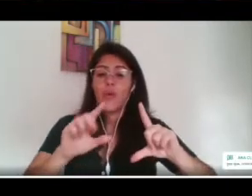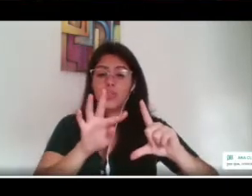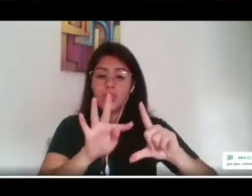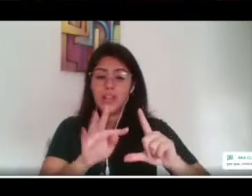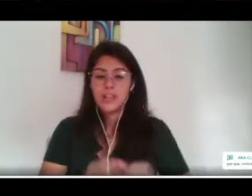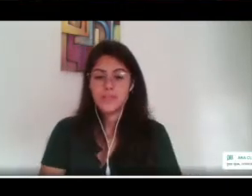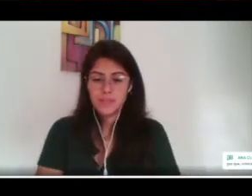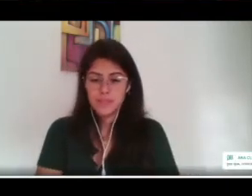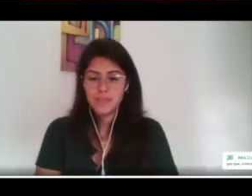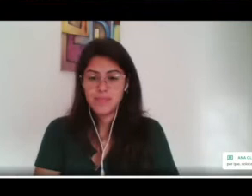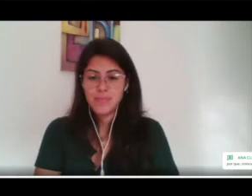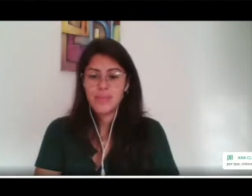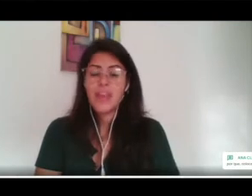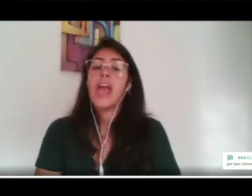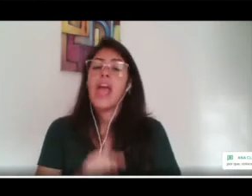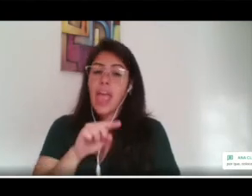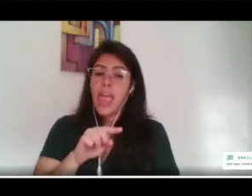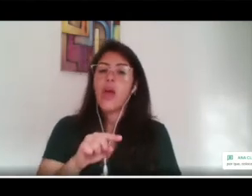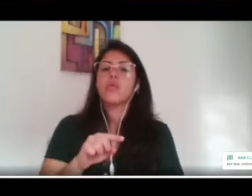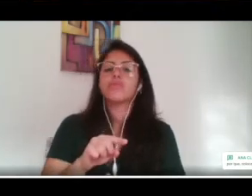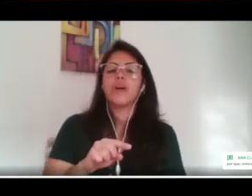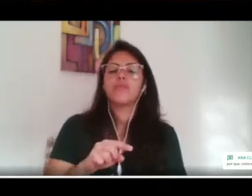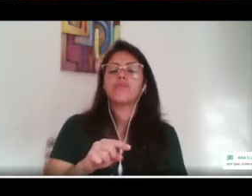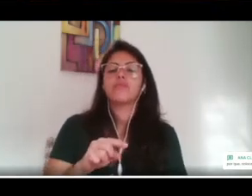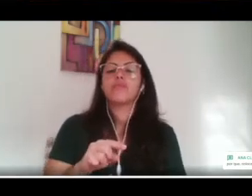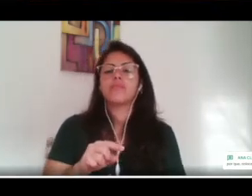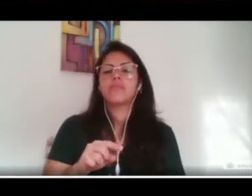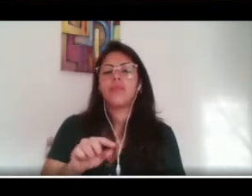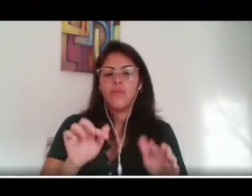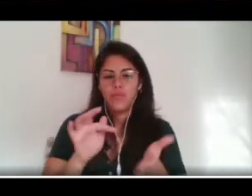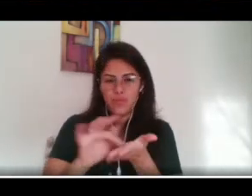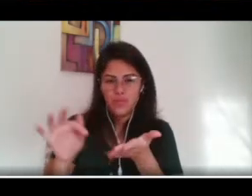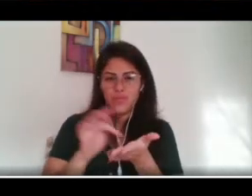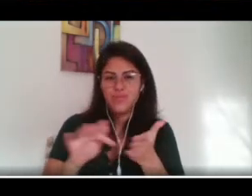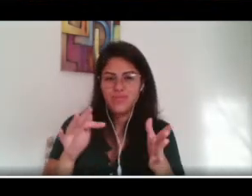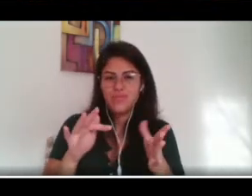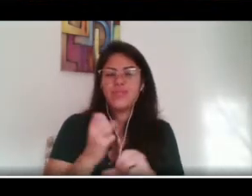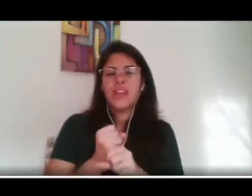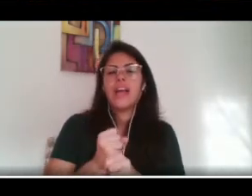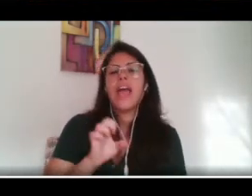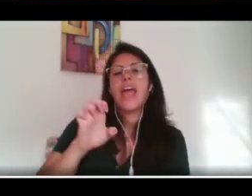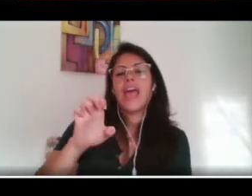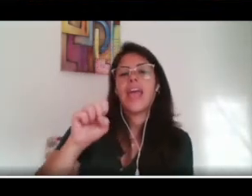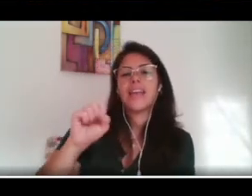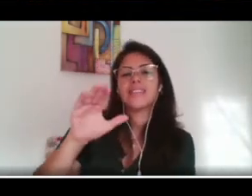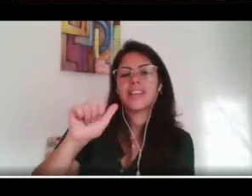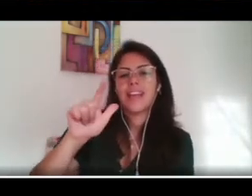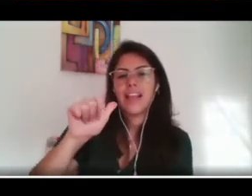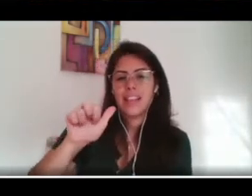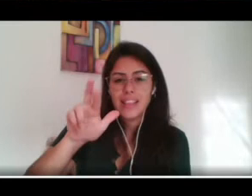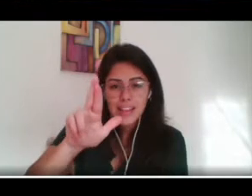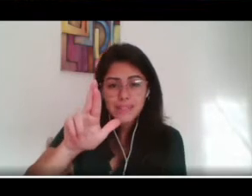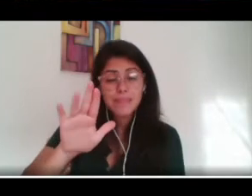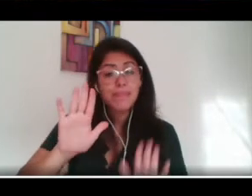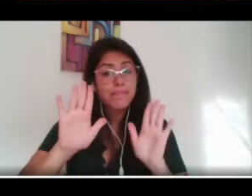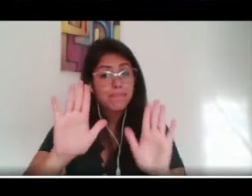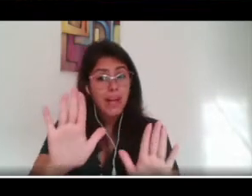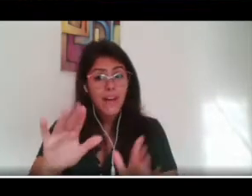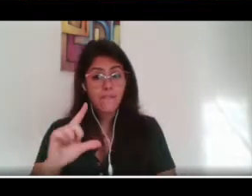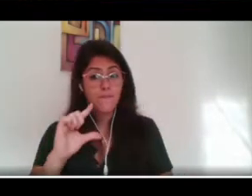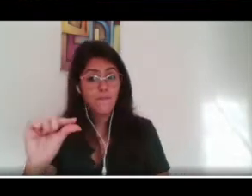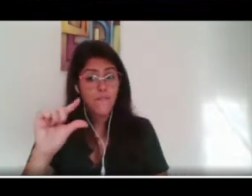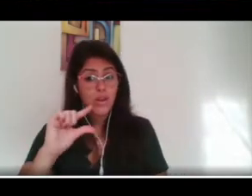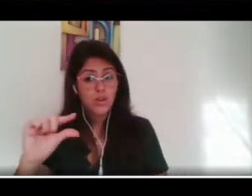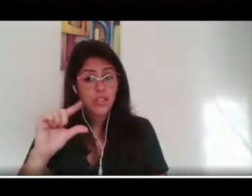uma função escalar de t. Tá bom? Agora, a velocidade propriamente dita é um vetor